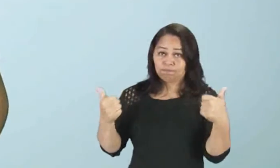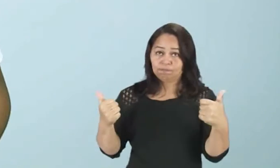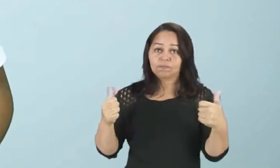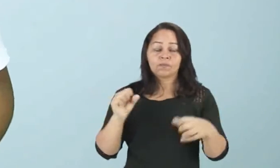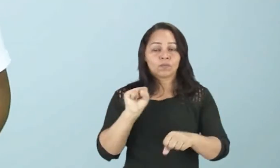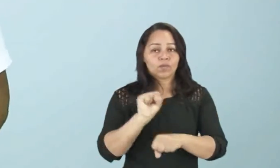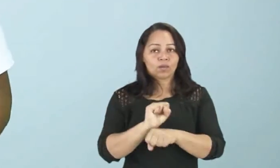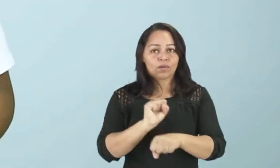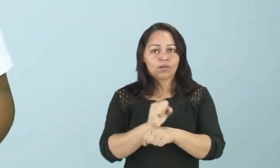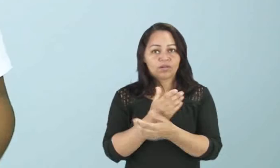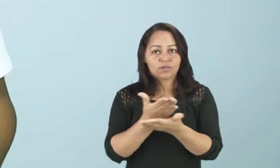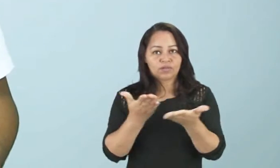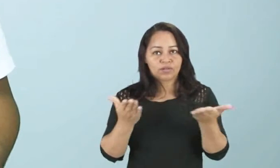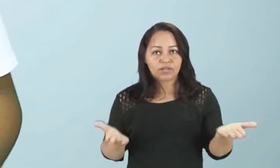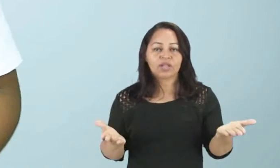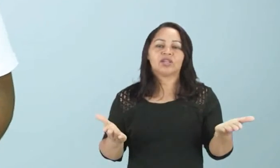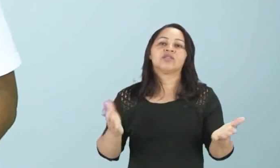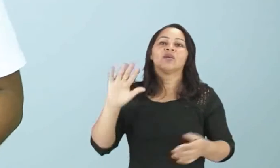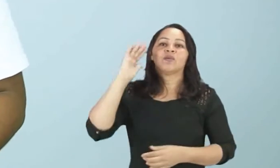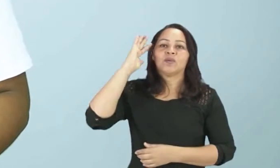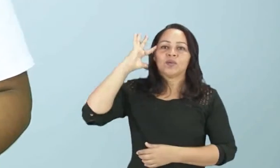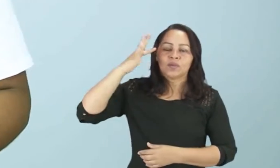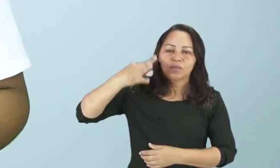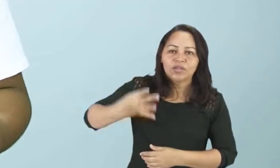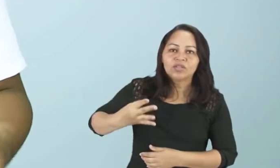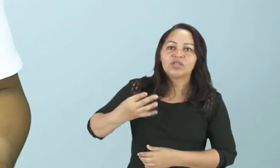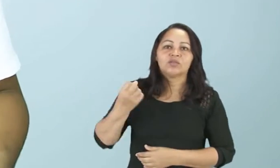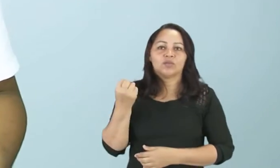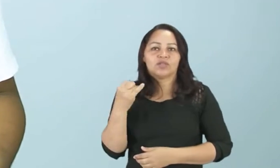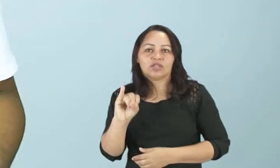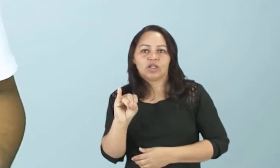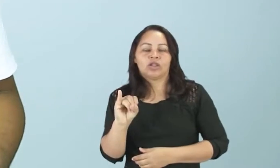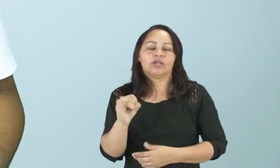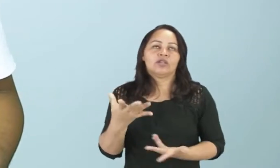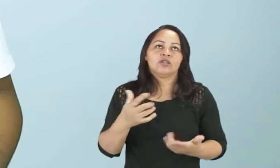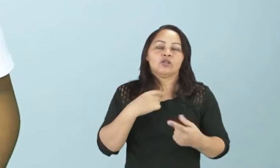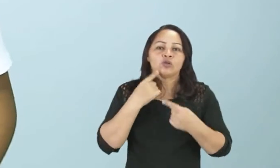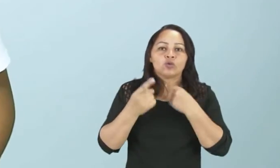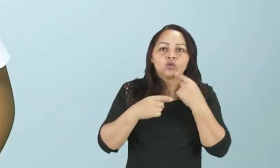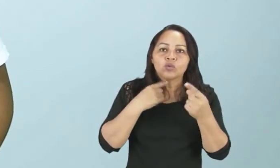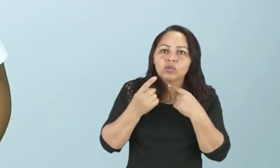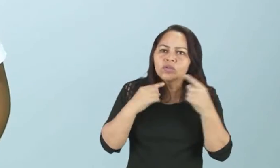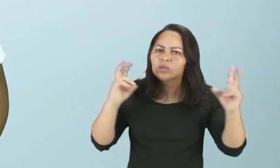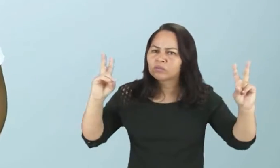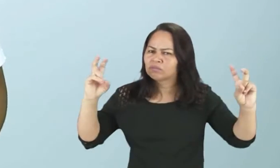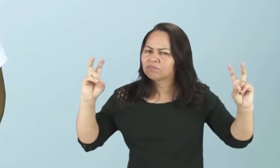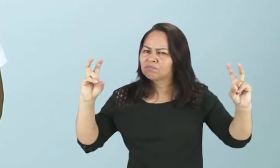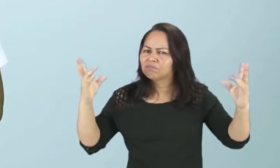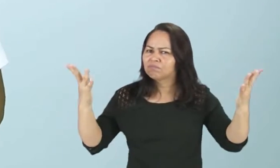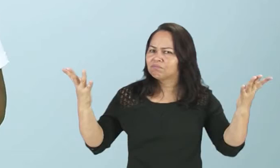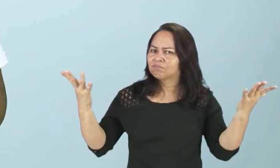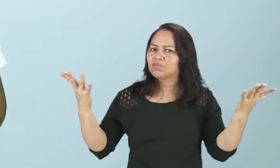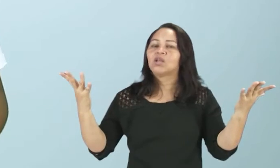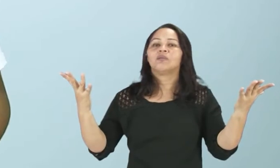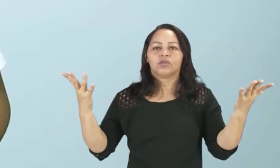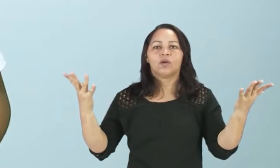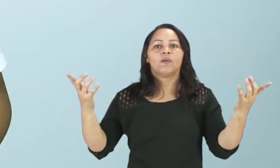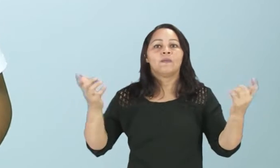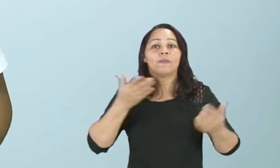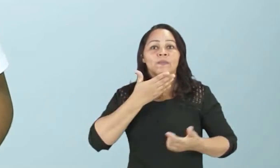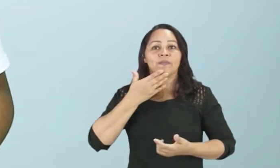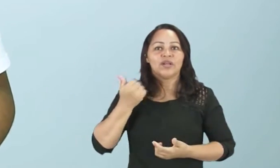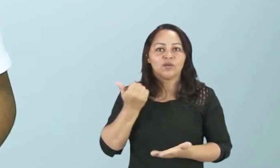vocês tenham compreendido. Se ficou alguma dúvida com relação a esse tema, vocês revejam